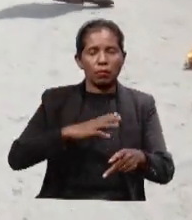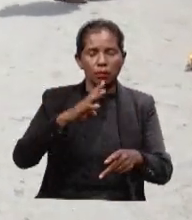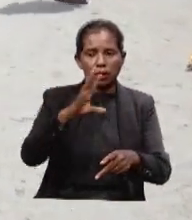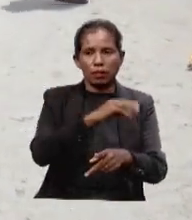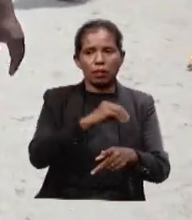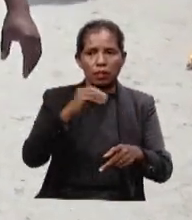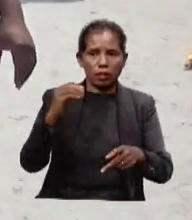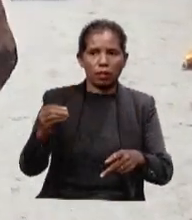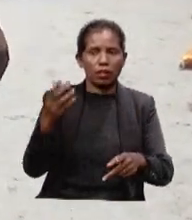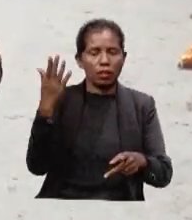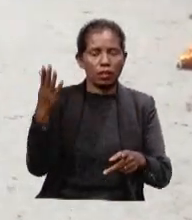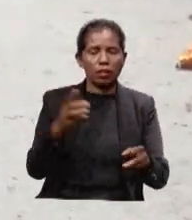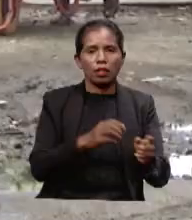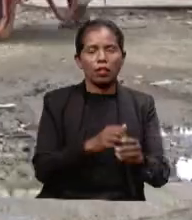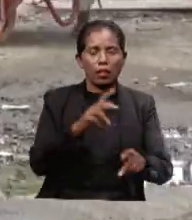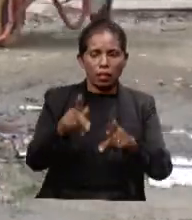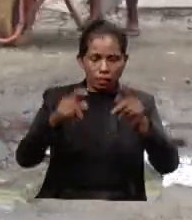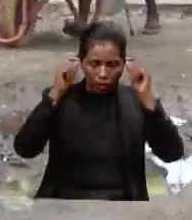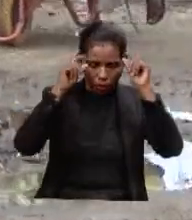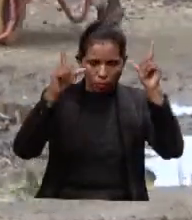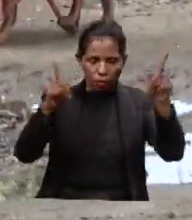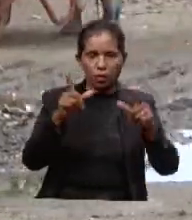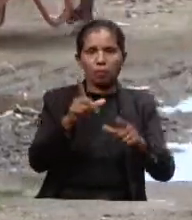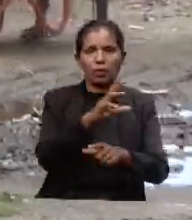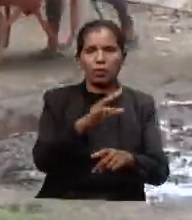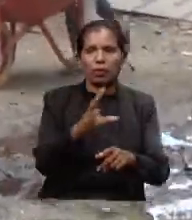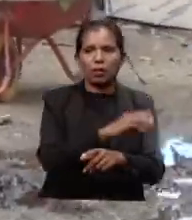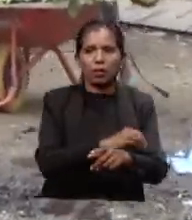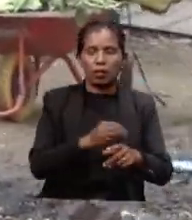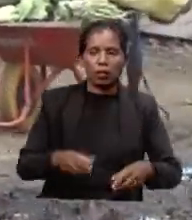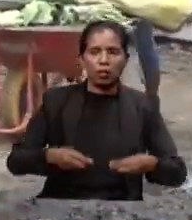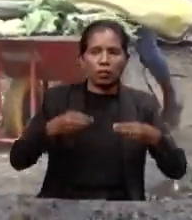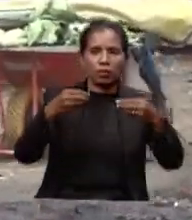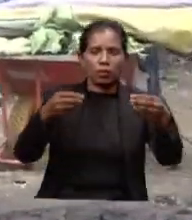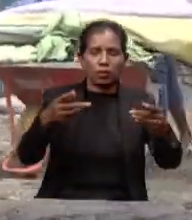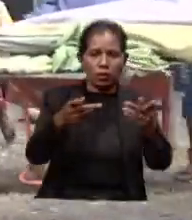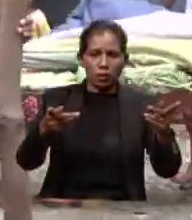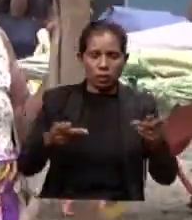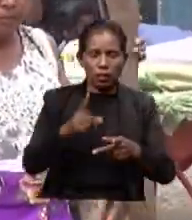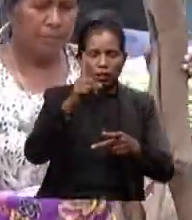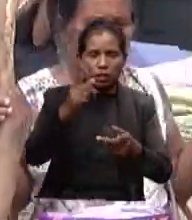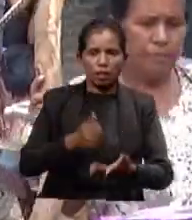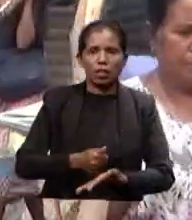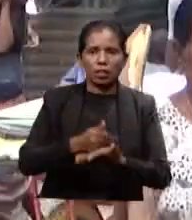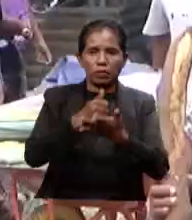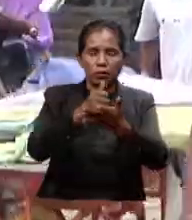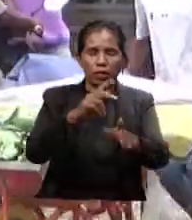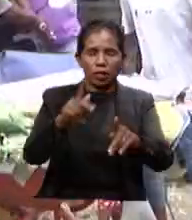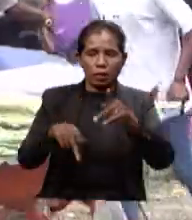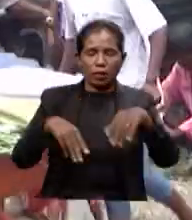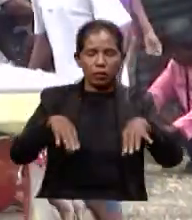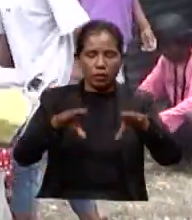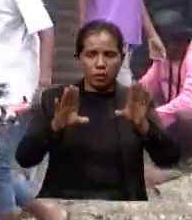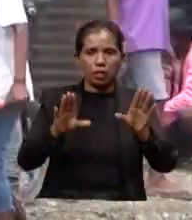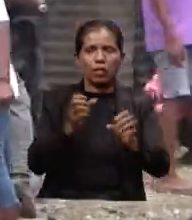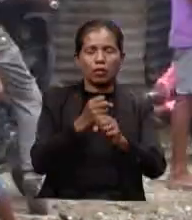barato, nebe empresário timuruan, Ricardo Niu prepara, no oferece ra hectare ida, hode facilita vendedor sira, hode